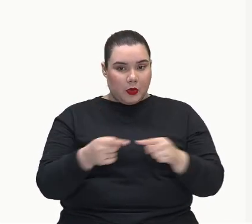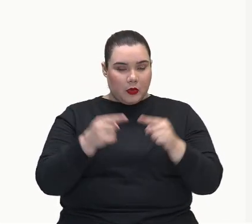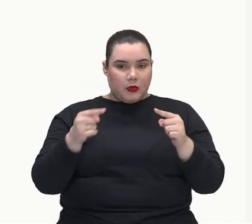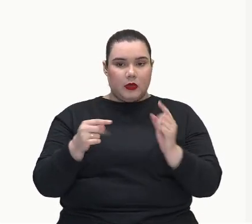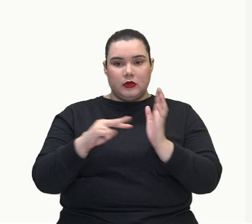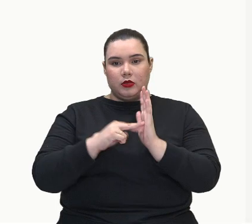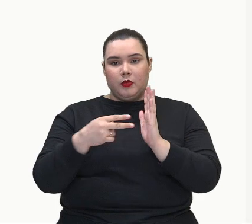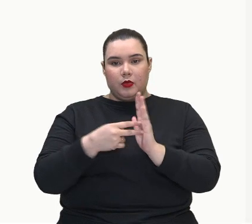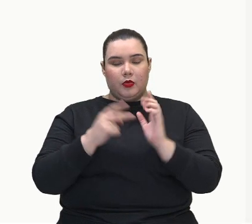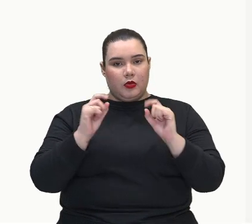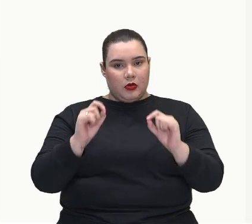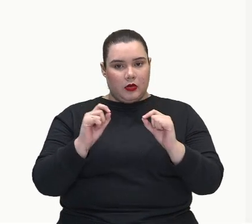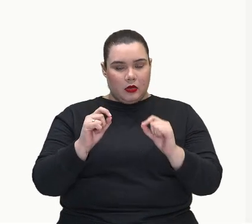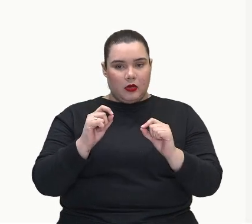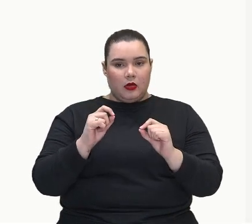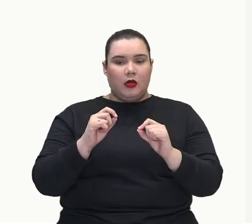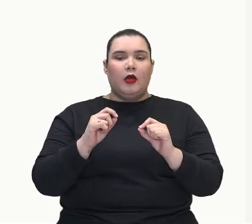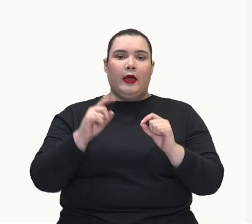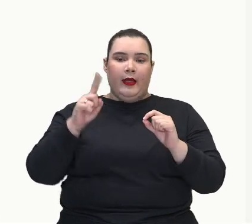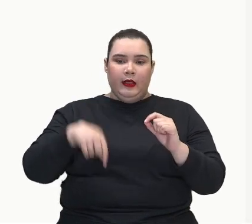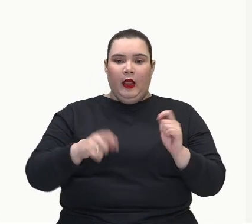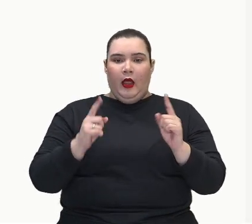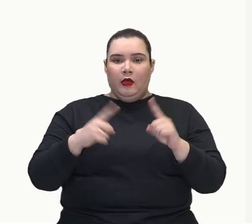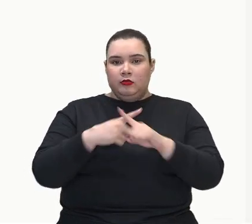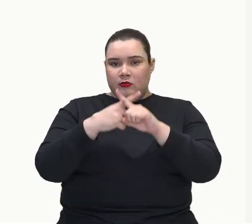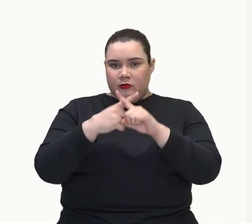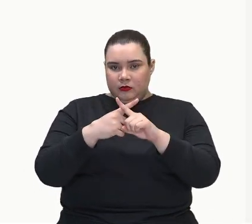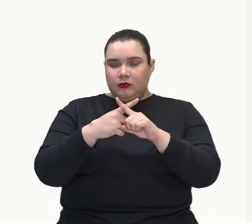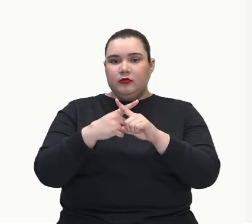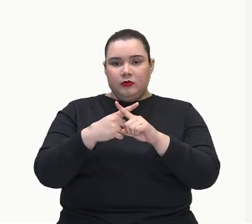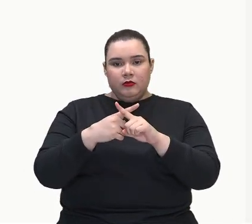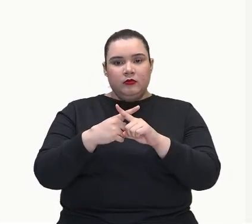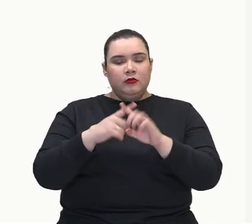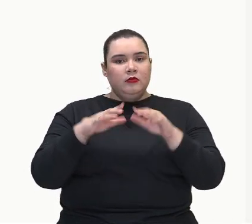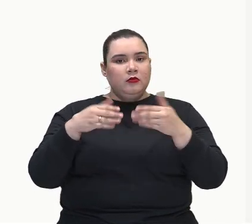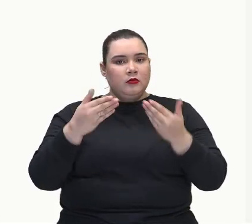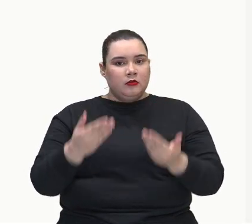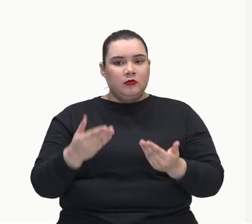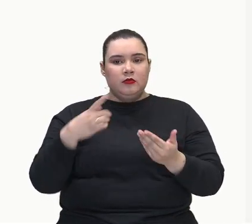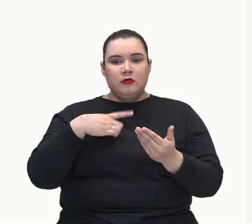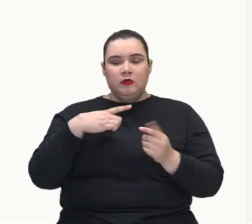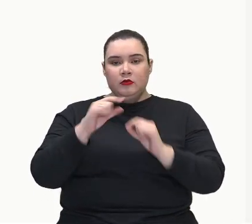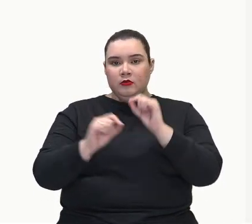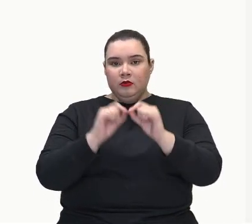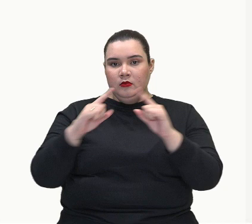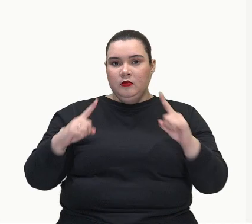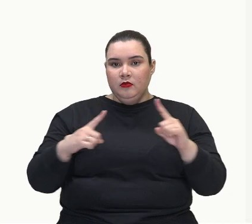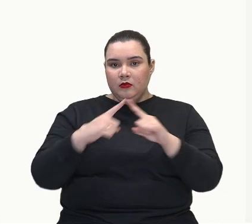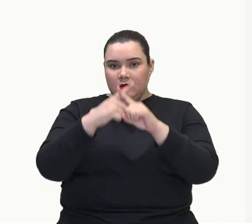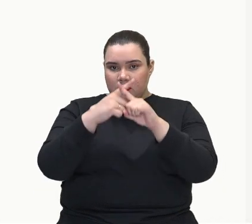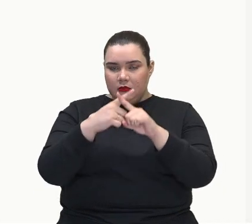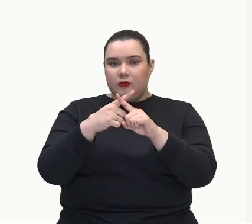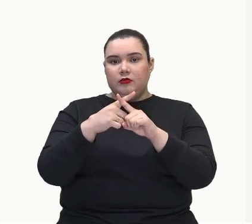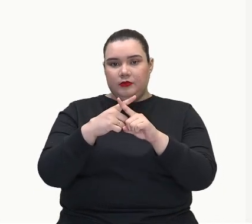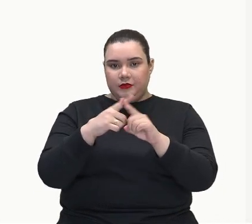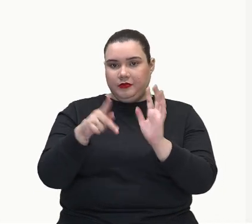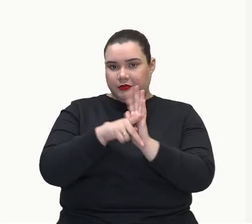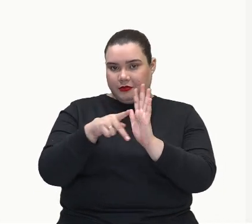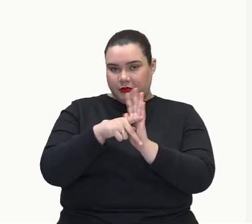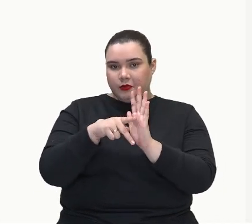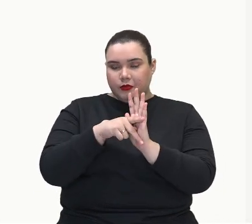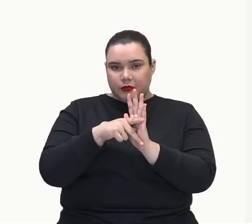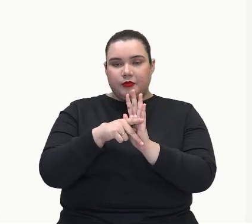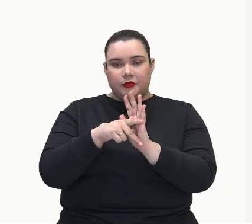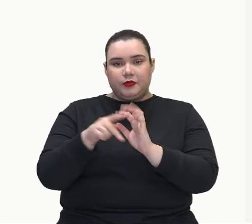significa que a primeira razão é igual à outra. E aí a gente faz a nossa multiplicação dos meios